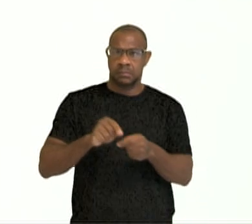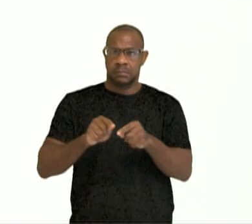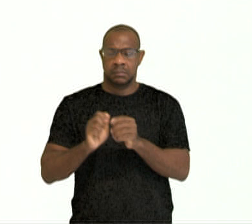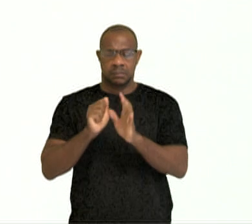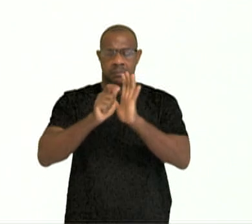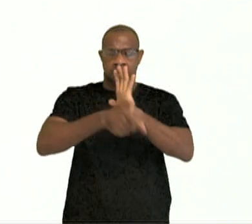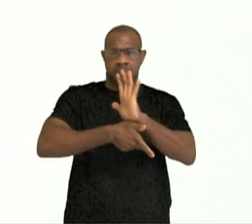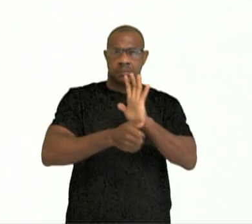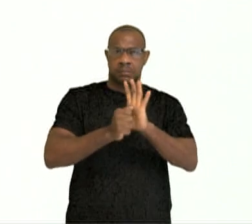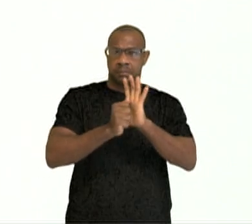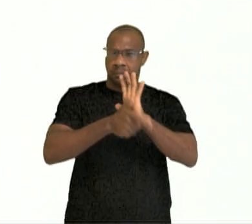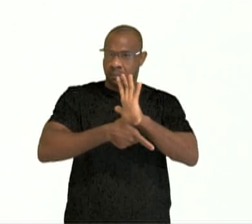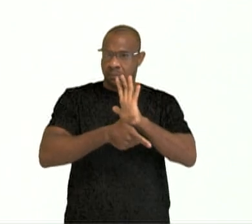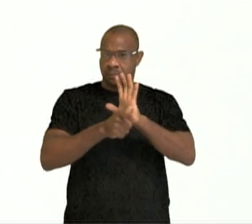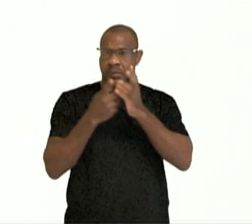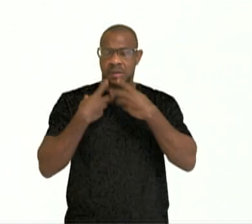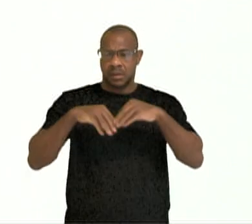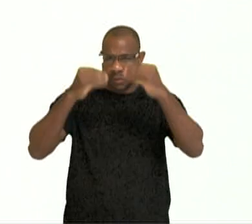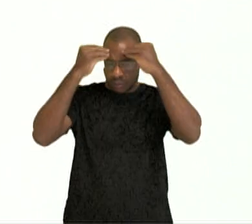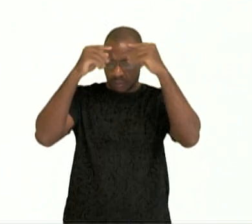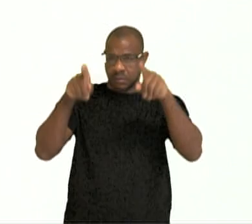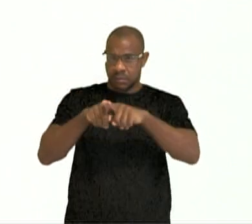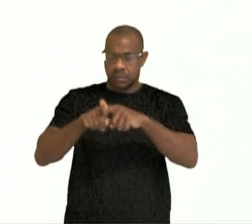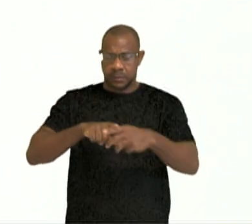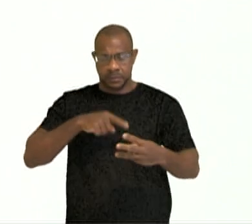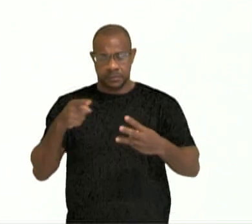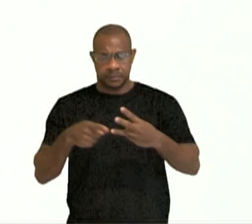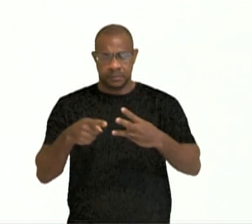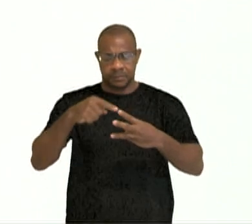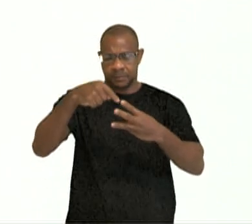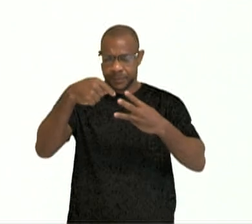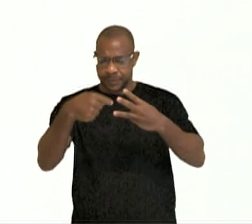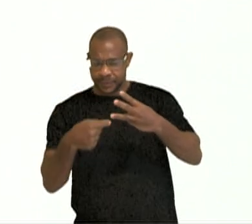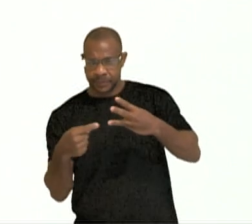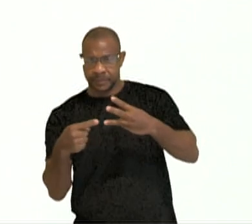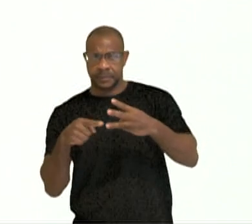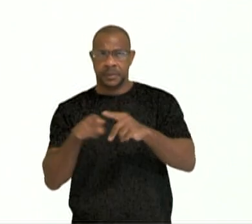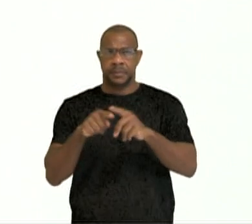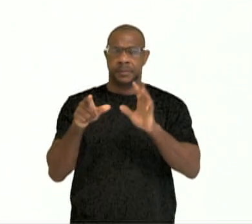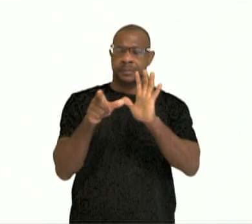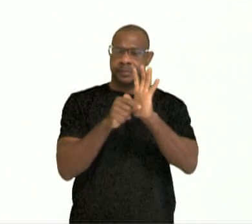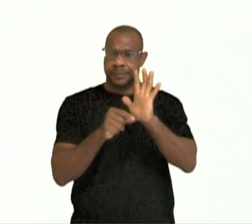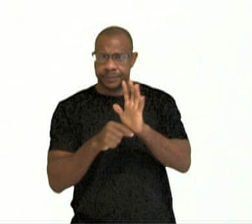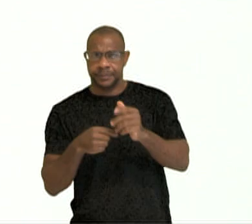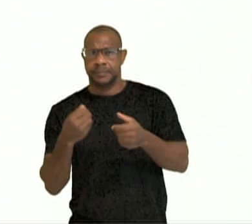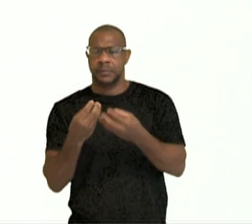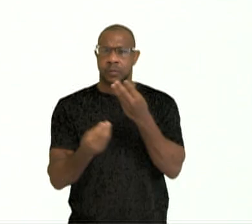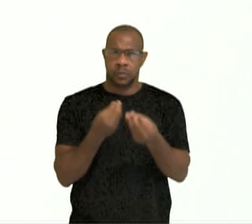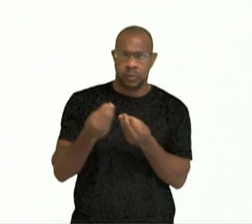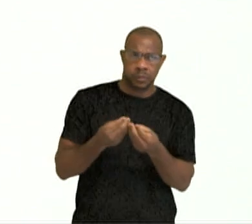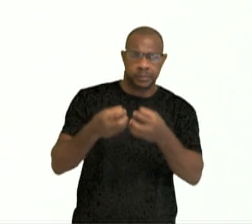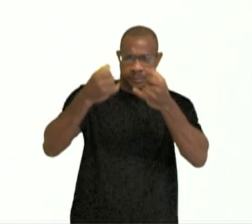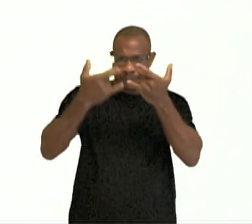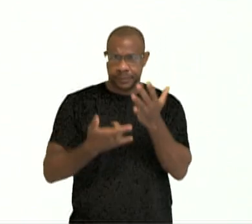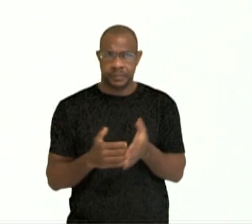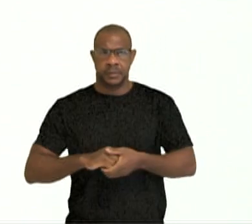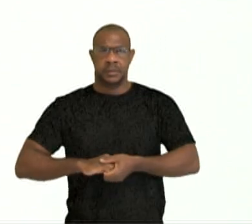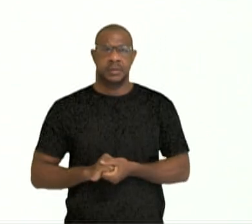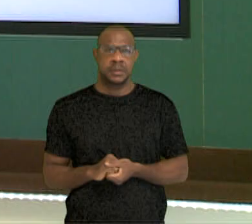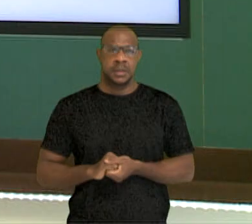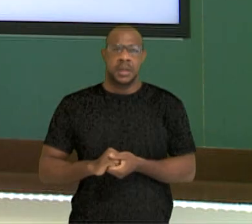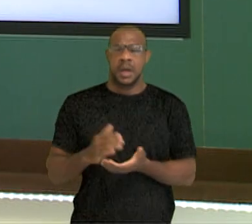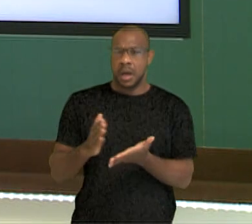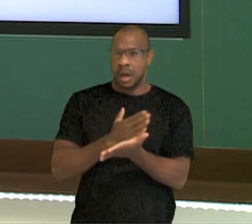e, num terceiro movimento, vamos identificar a antítese, o paradoxo, a metáfora e a metonímia, alguns recursos